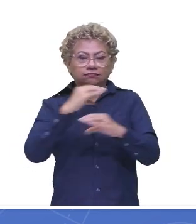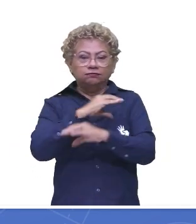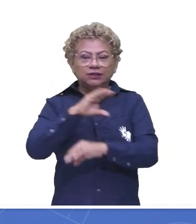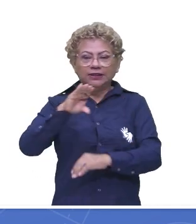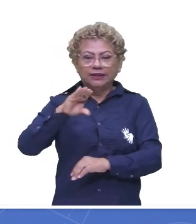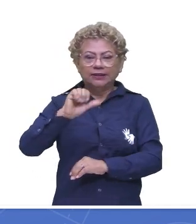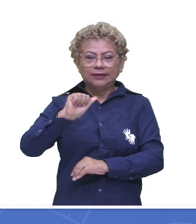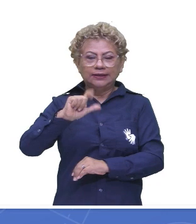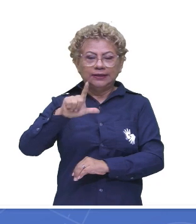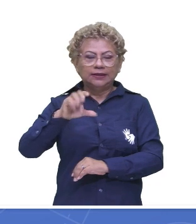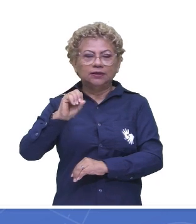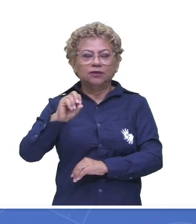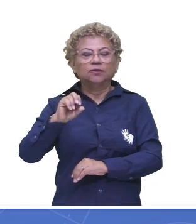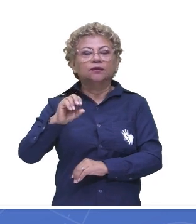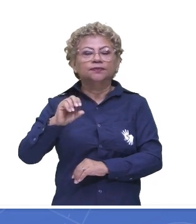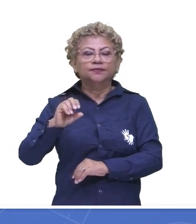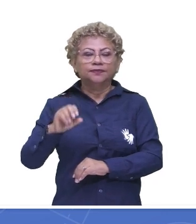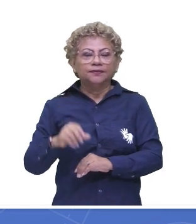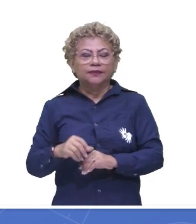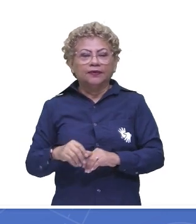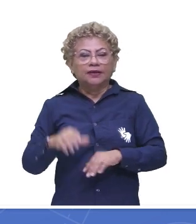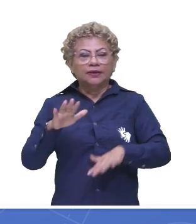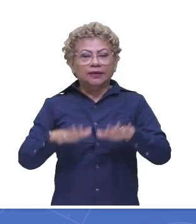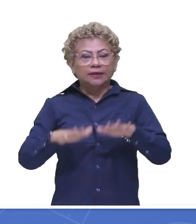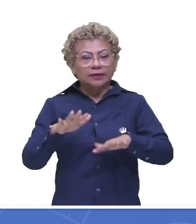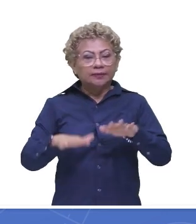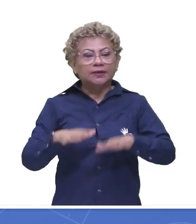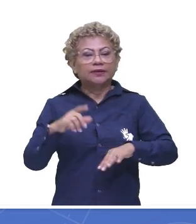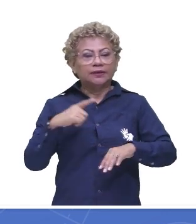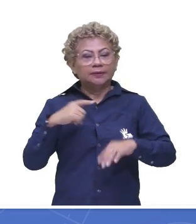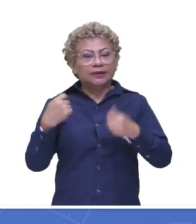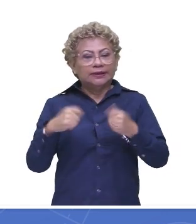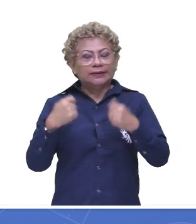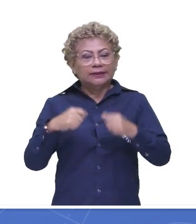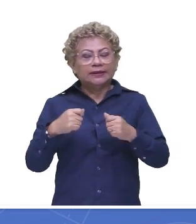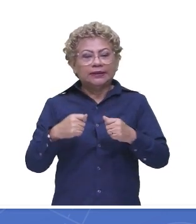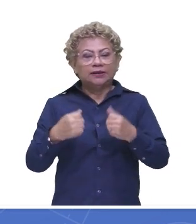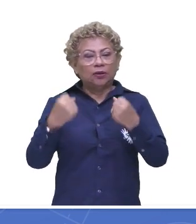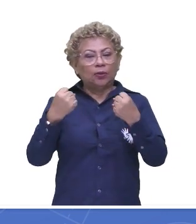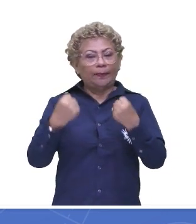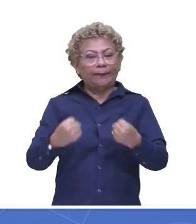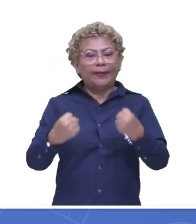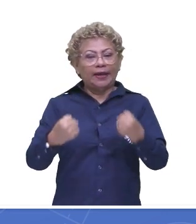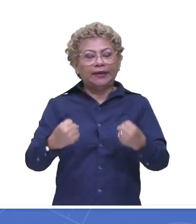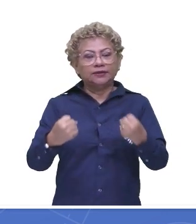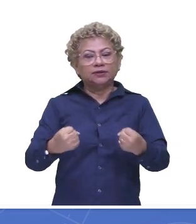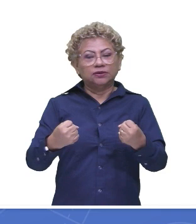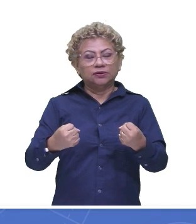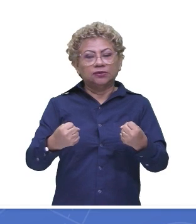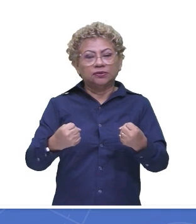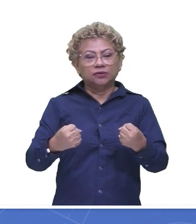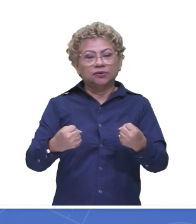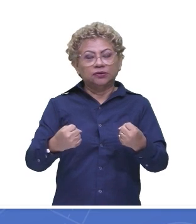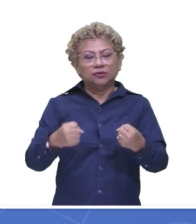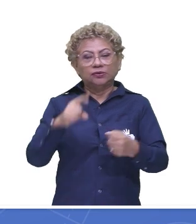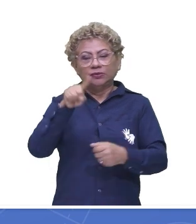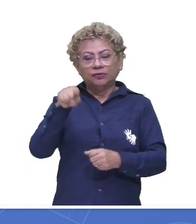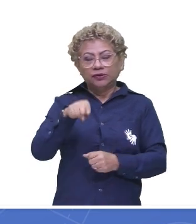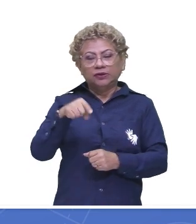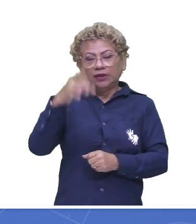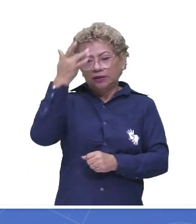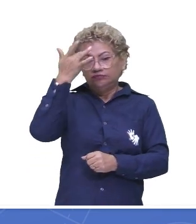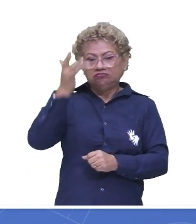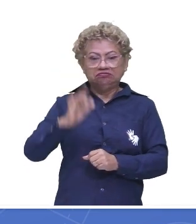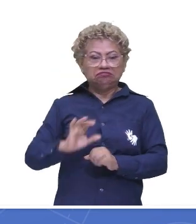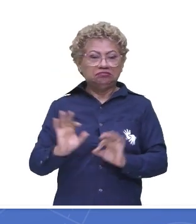funde completamente, determine a massa de gelo que fundiu. Agora ele quer a massa, olha. Sabendo que o calor latente de